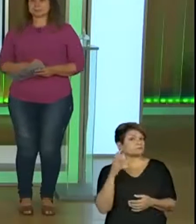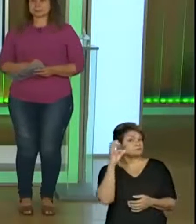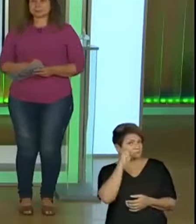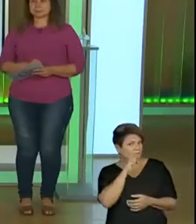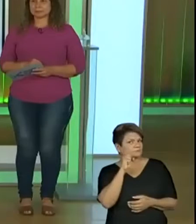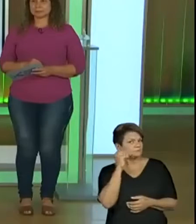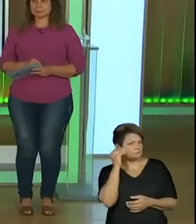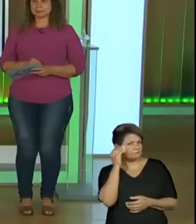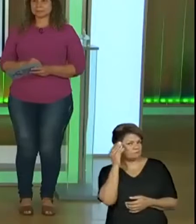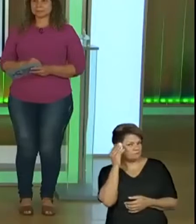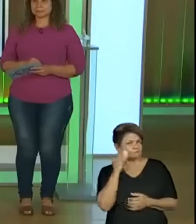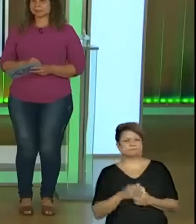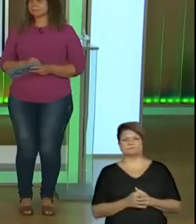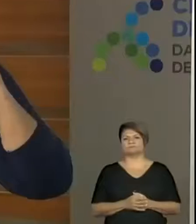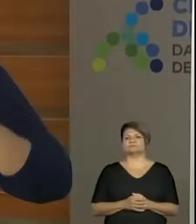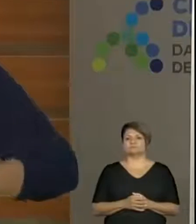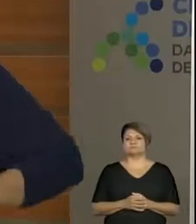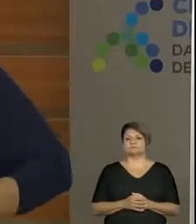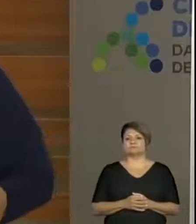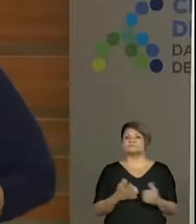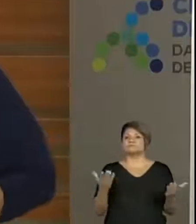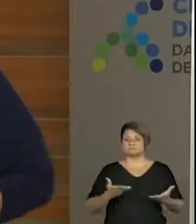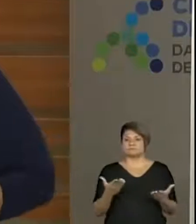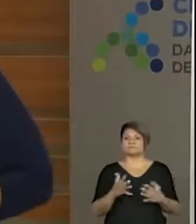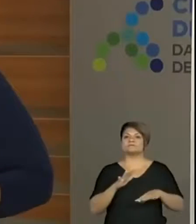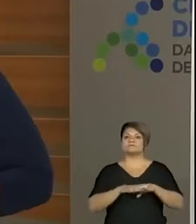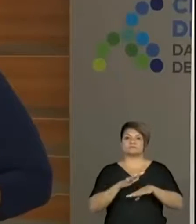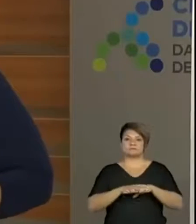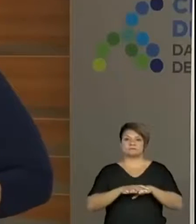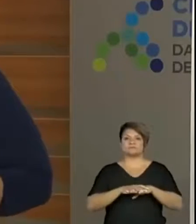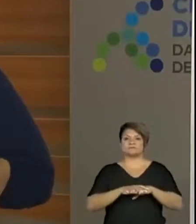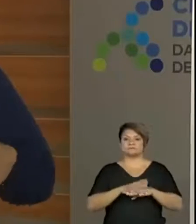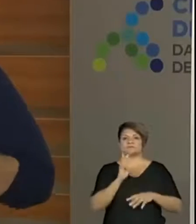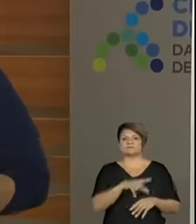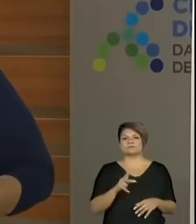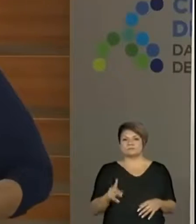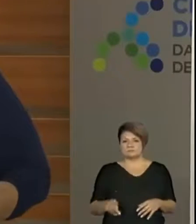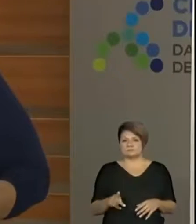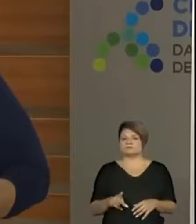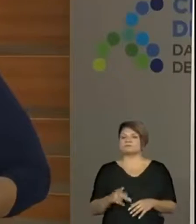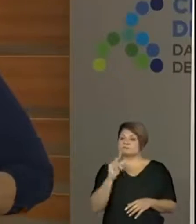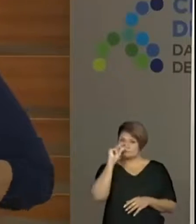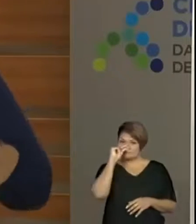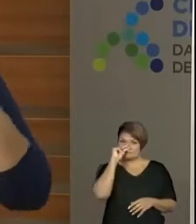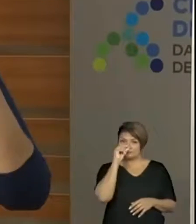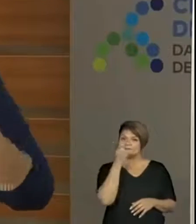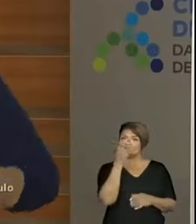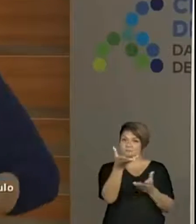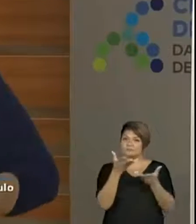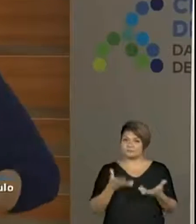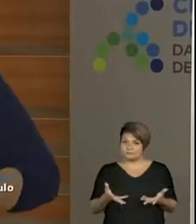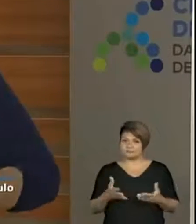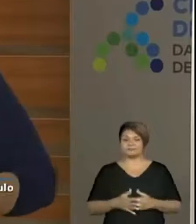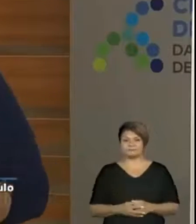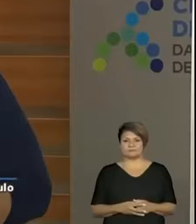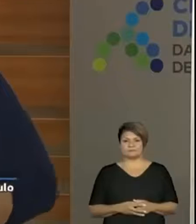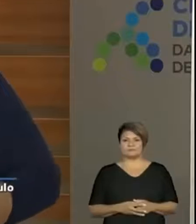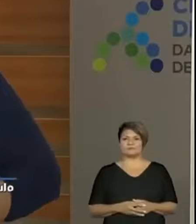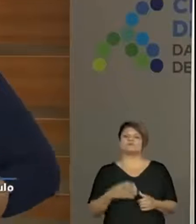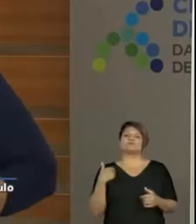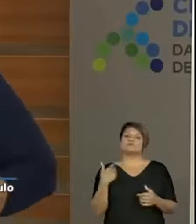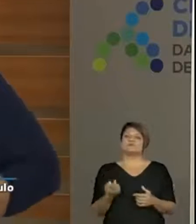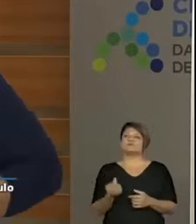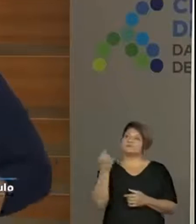mais. Então, hoje, matemática com a professora Ana Paula. Sejam bem-vindos. Vamos retomar algumas coisas,